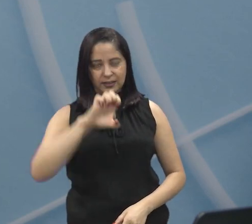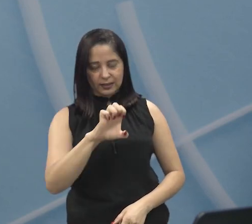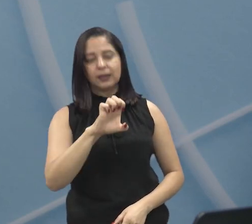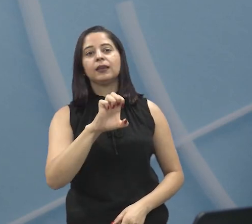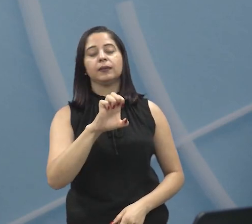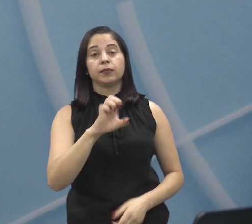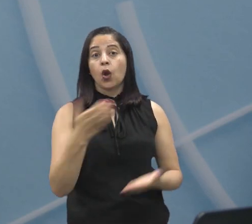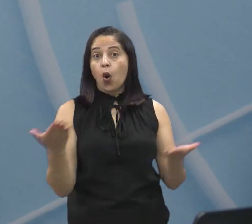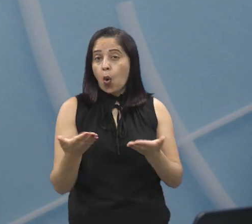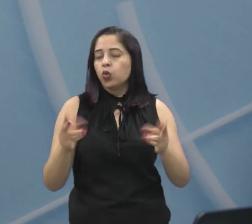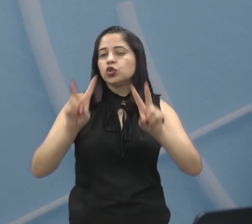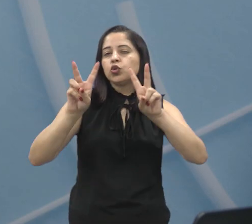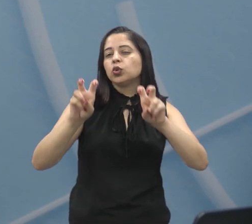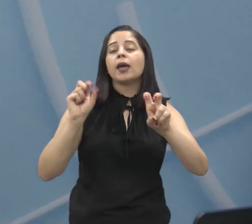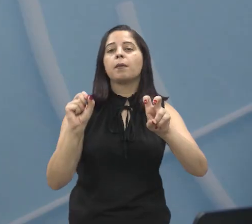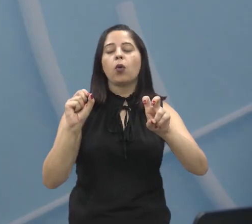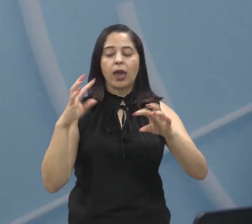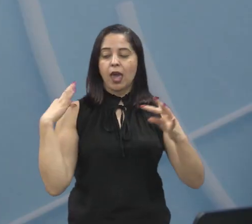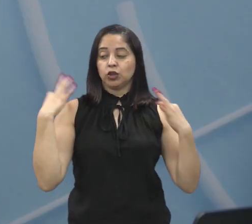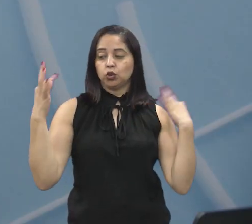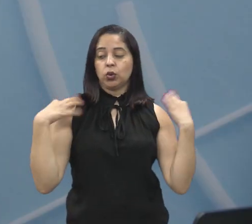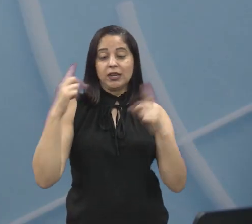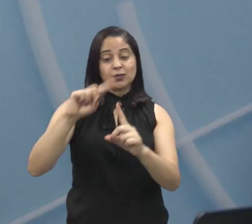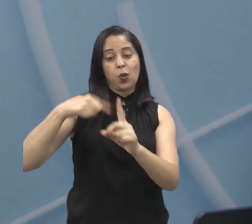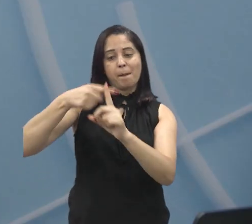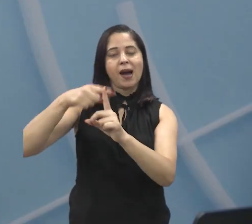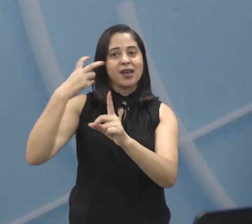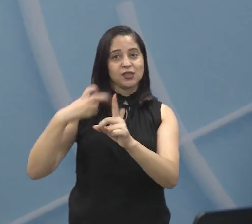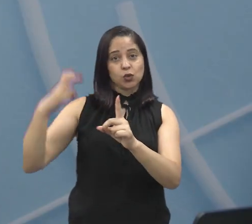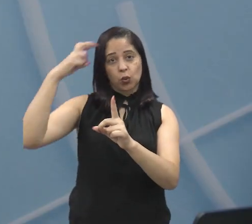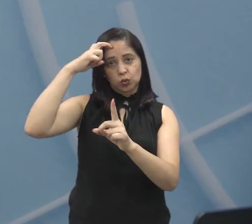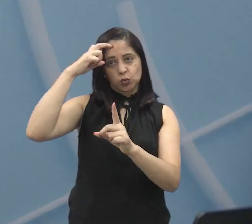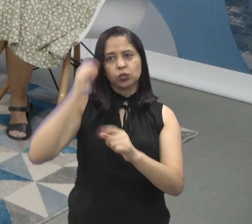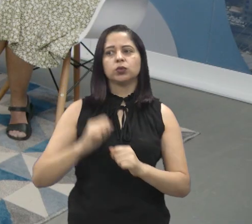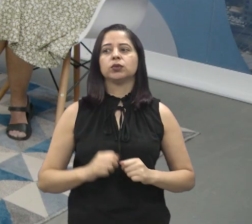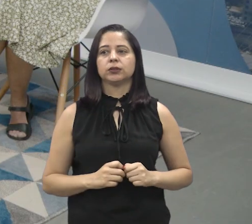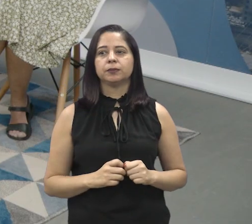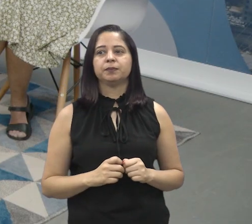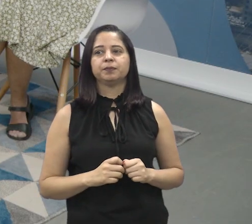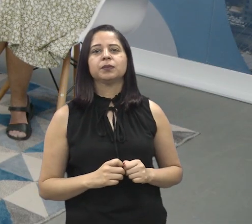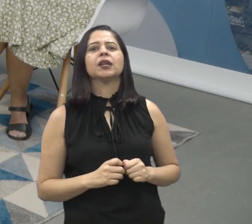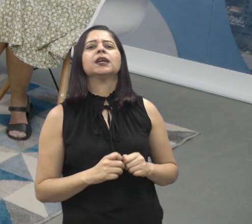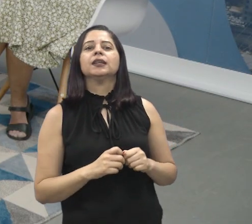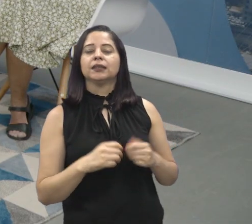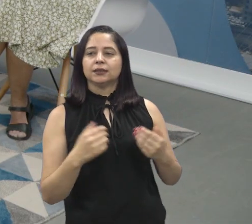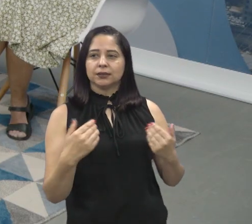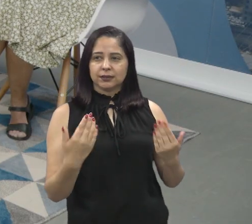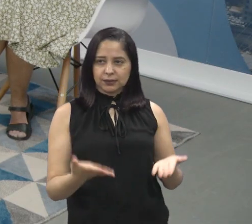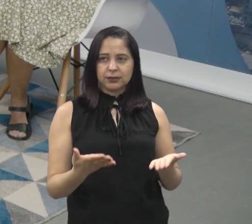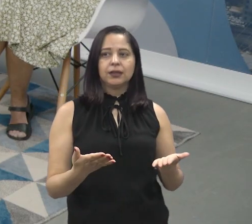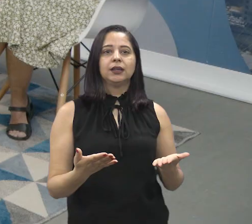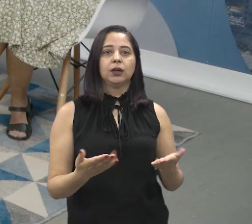sobre turismo cultural, esse tema amplo. Eu só quero reforçar, antes da gente continuar, que quando a gente